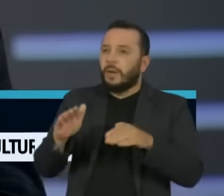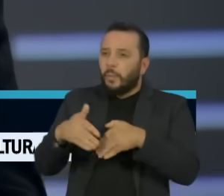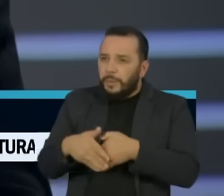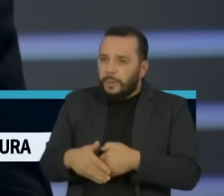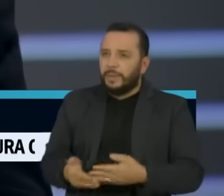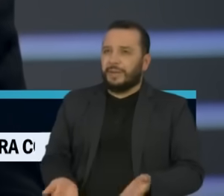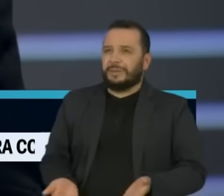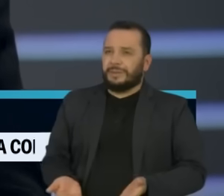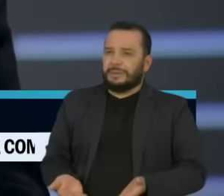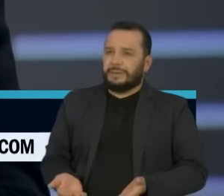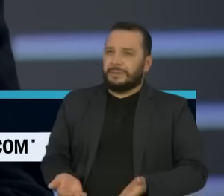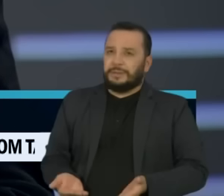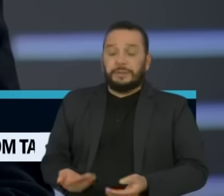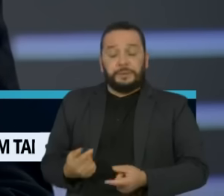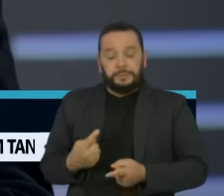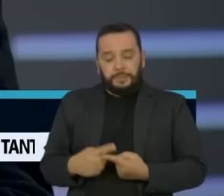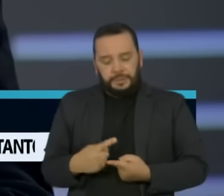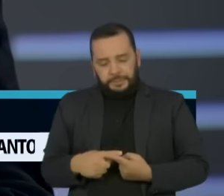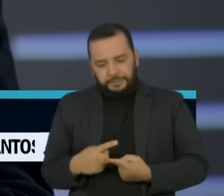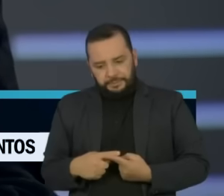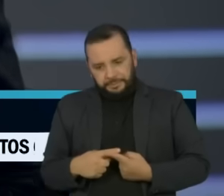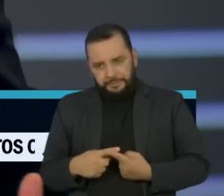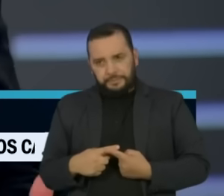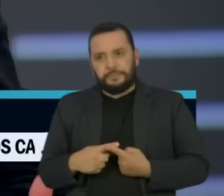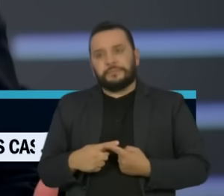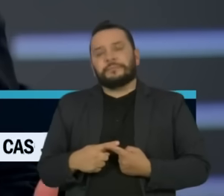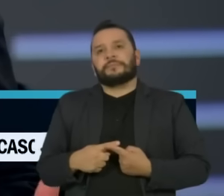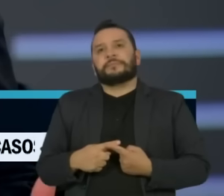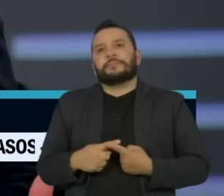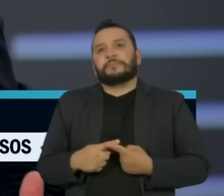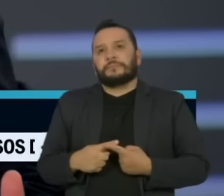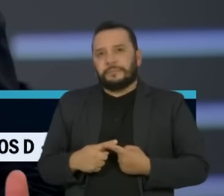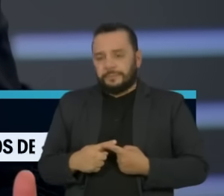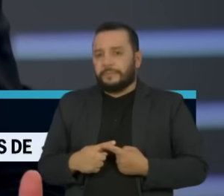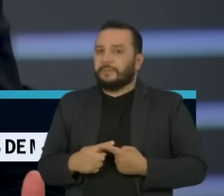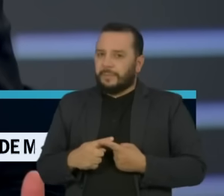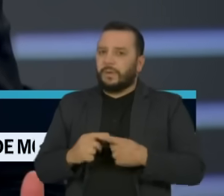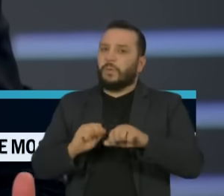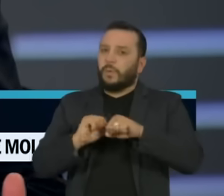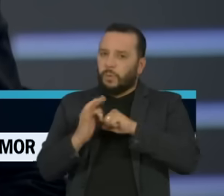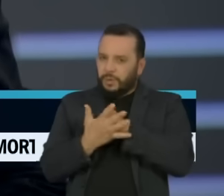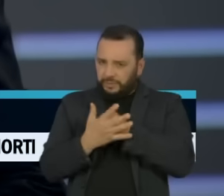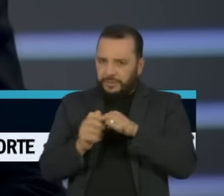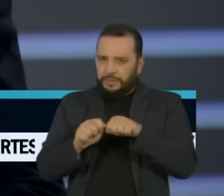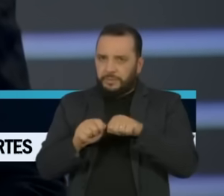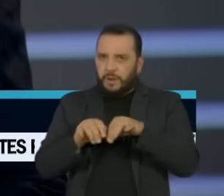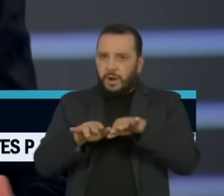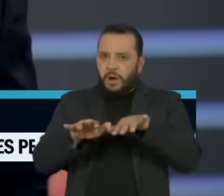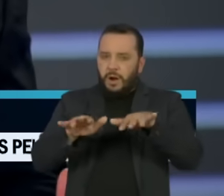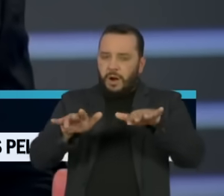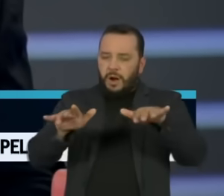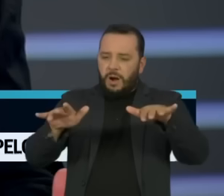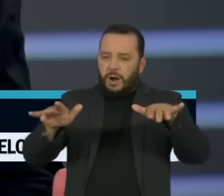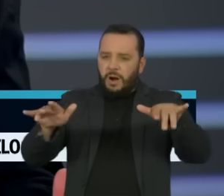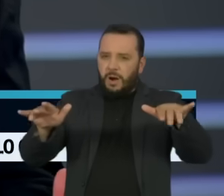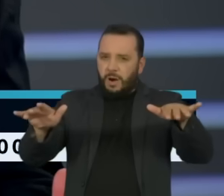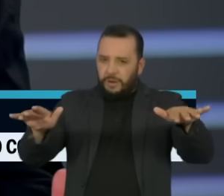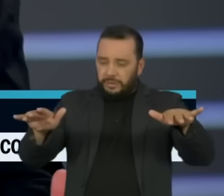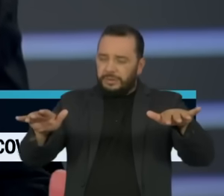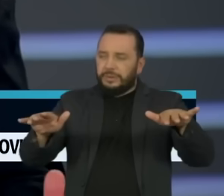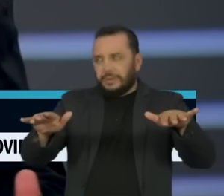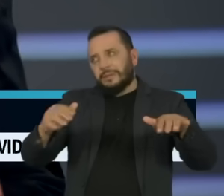Porque é claro que quando a gente fala uma epidemia é uma entidade que tem um pé na